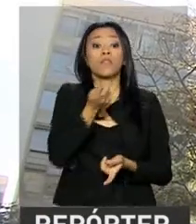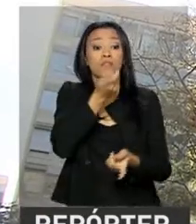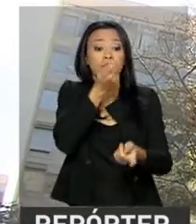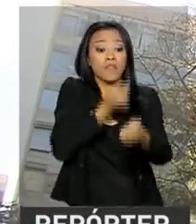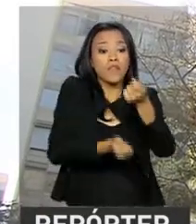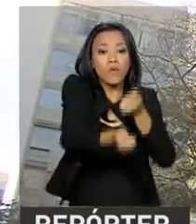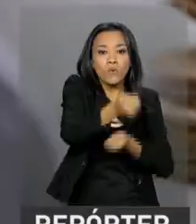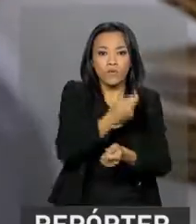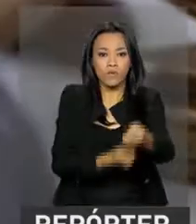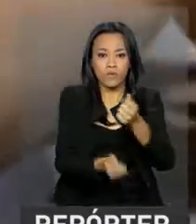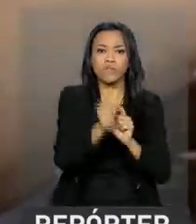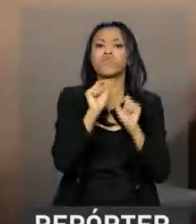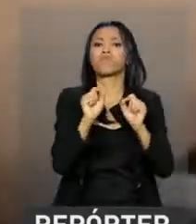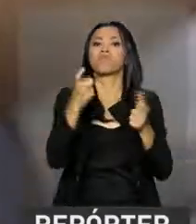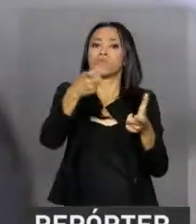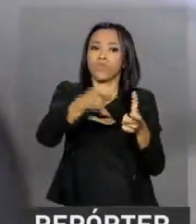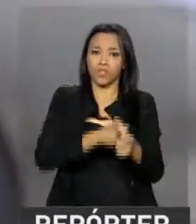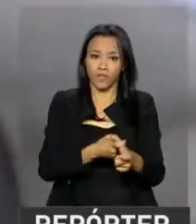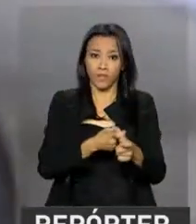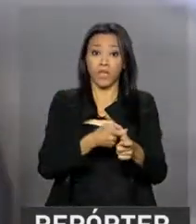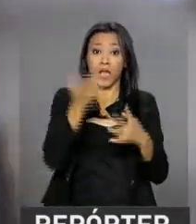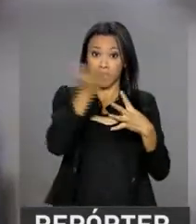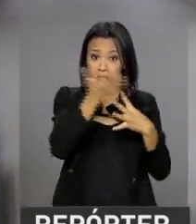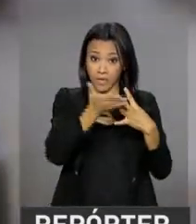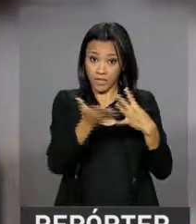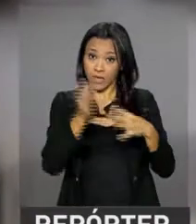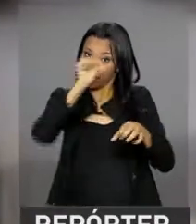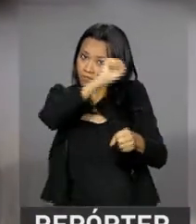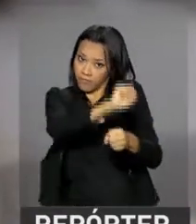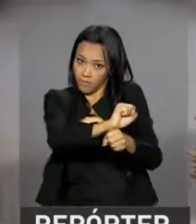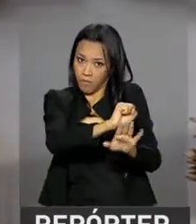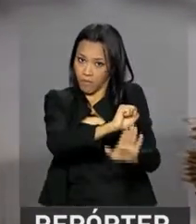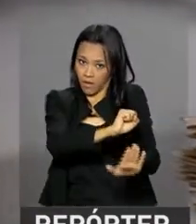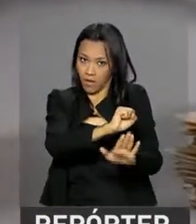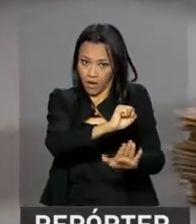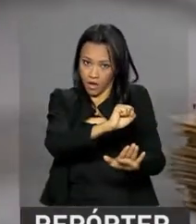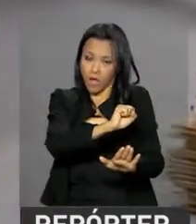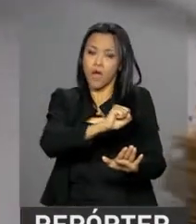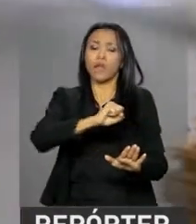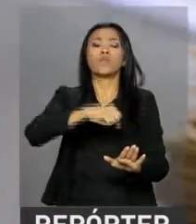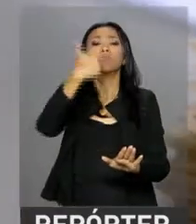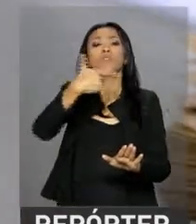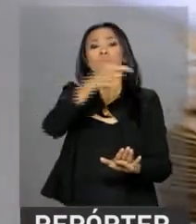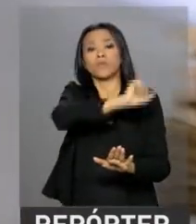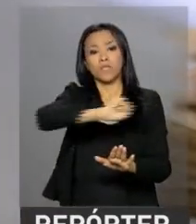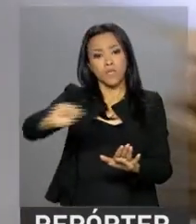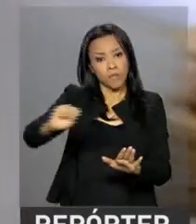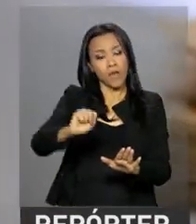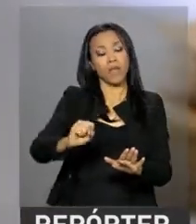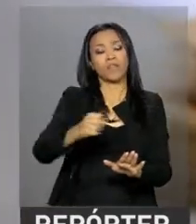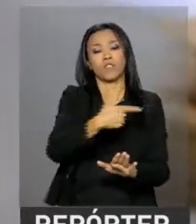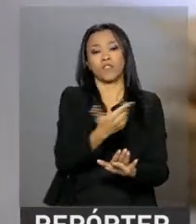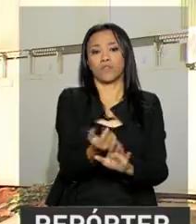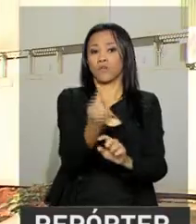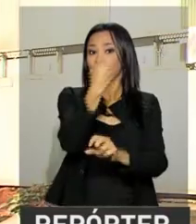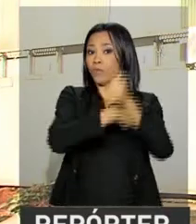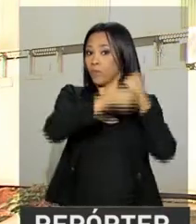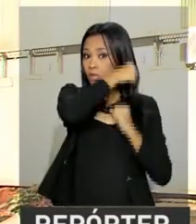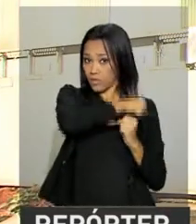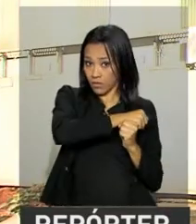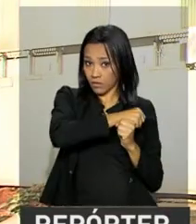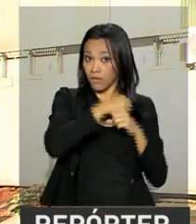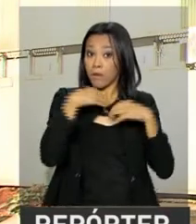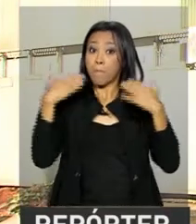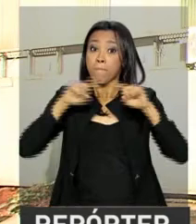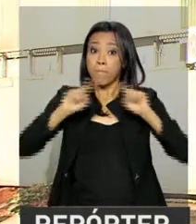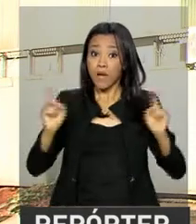com a união as parcelas ficaram suspensas durante todo o segundo semestre de 2016 mas